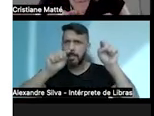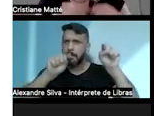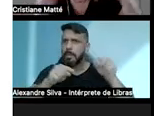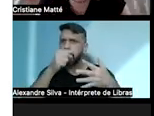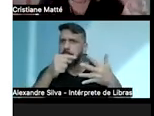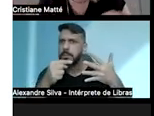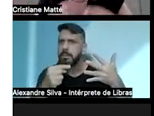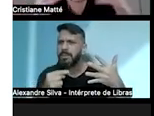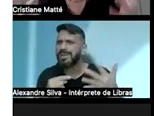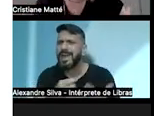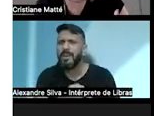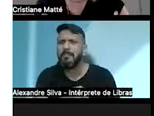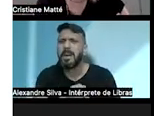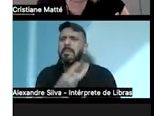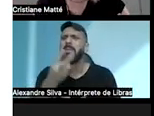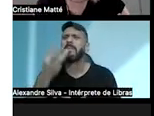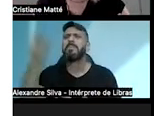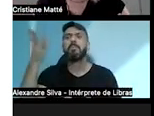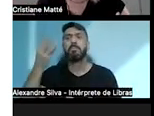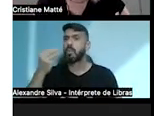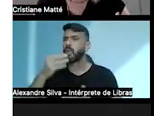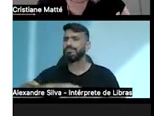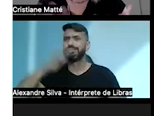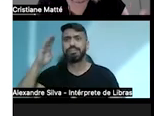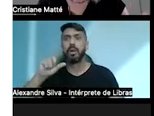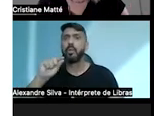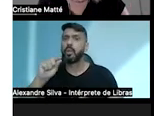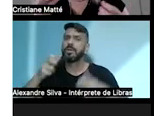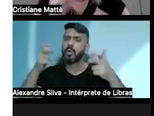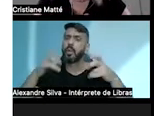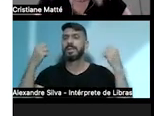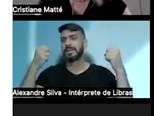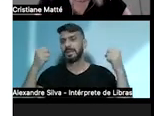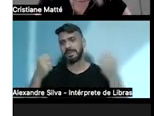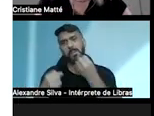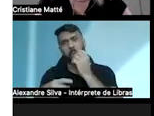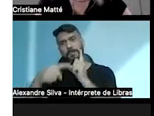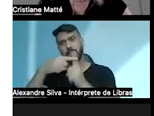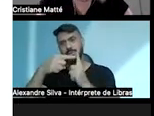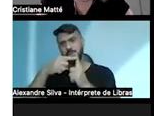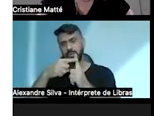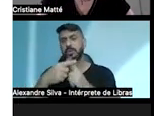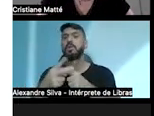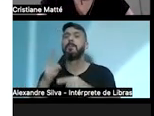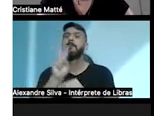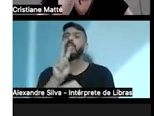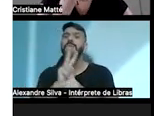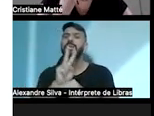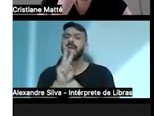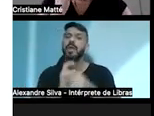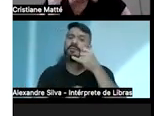né? Tem dezenas, centenas de artigos mostrando efetivamente o efeito do exercício nesse mecanismo protetor contra a doença de